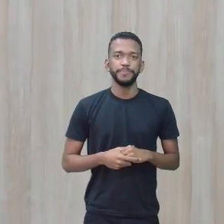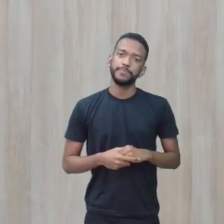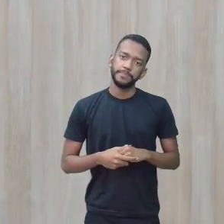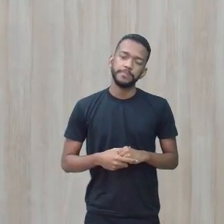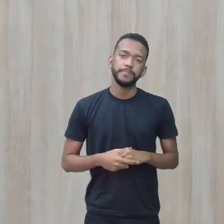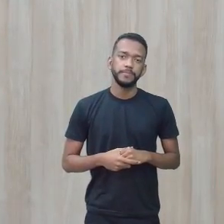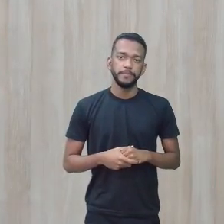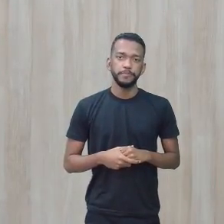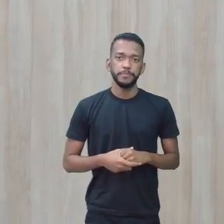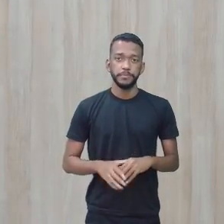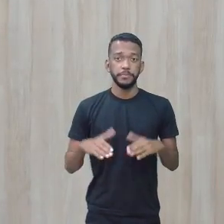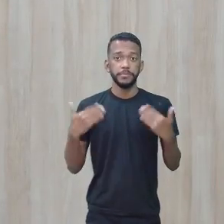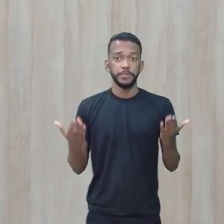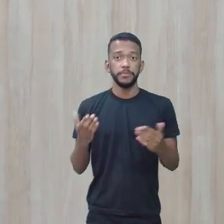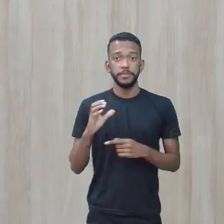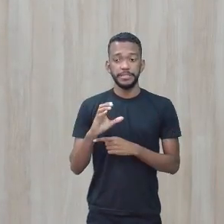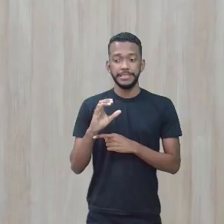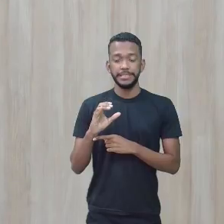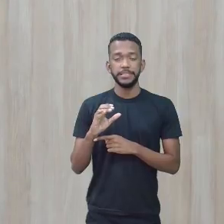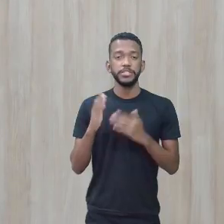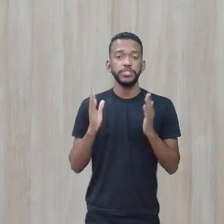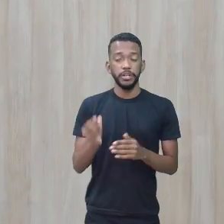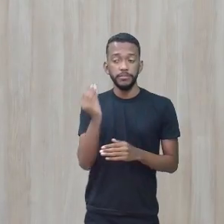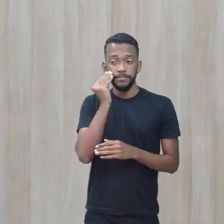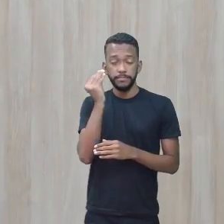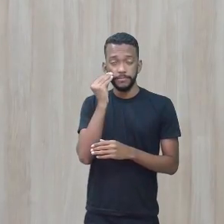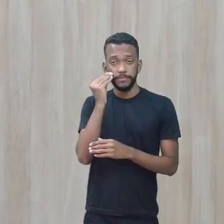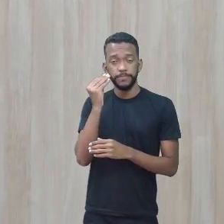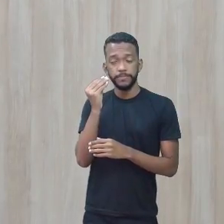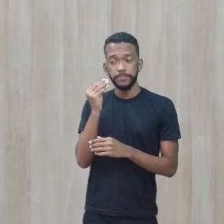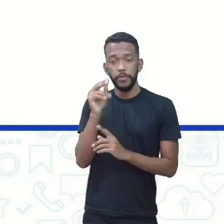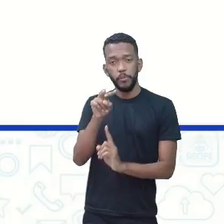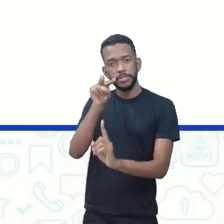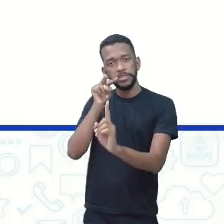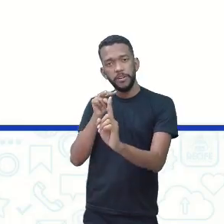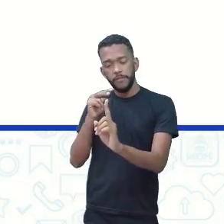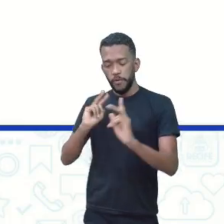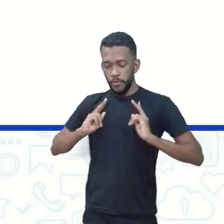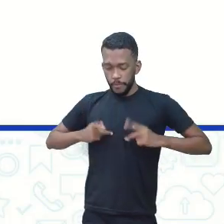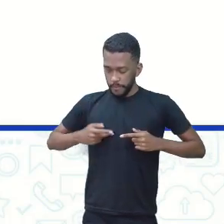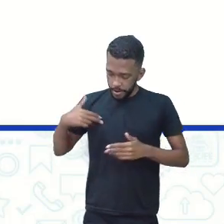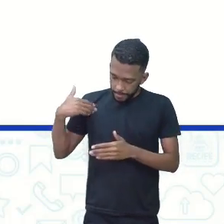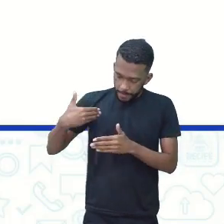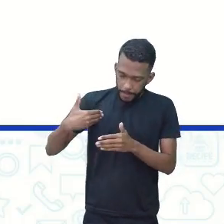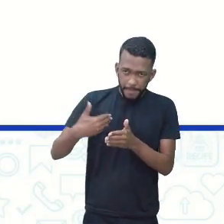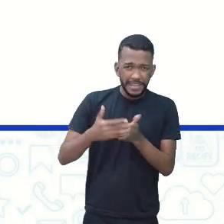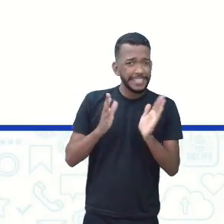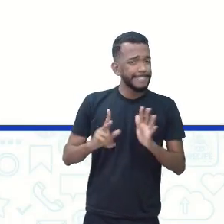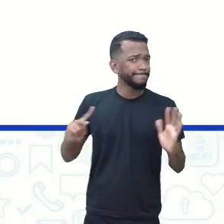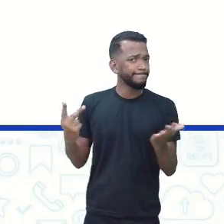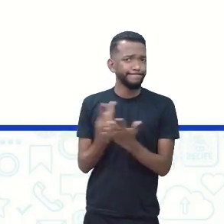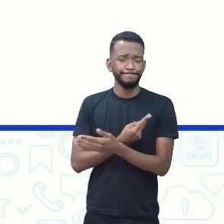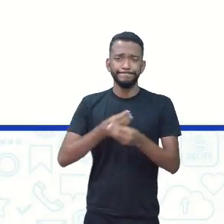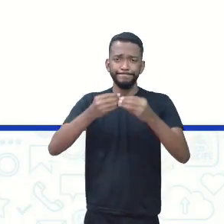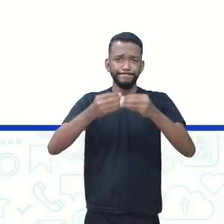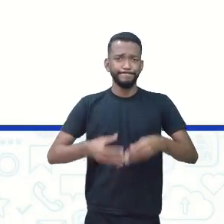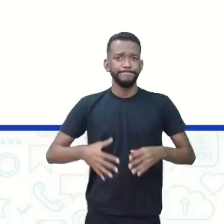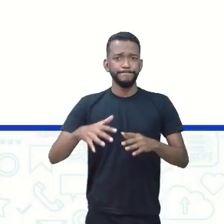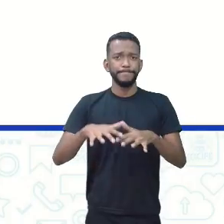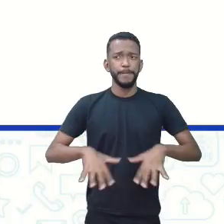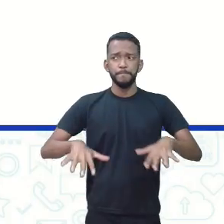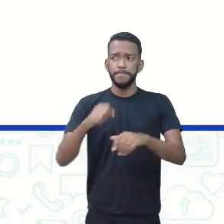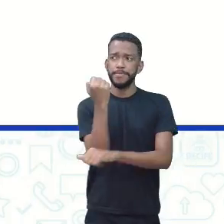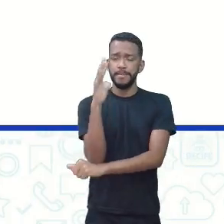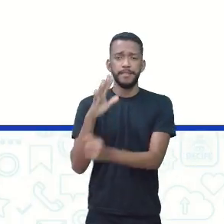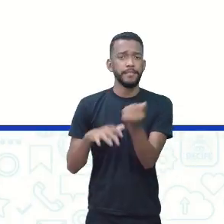Então, se viu, né, se observou que as ações humanas estavam causando sérias degradações ao meio